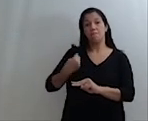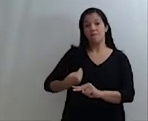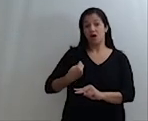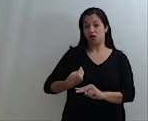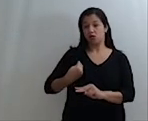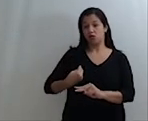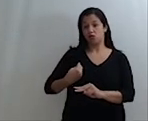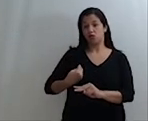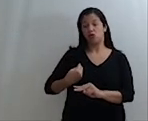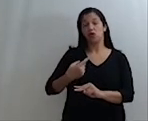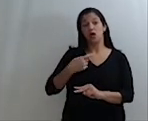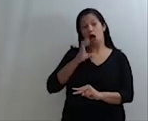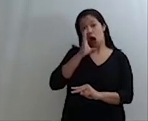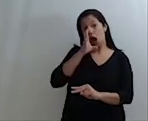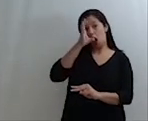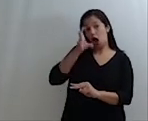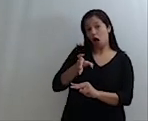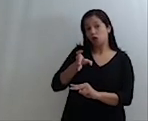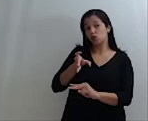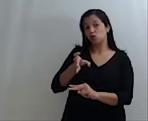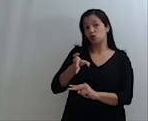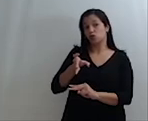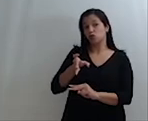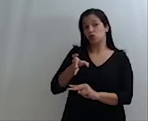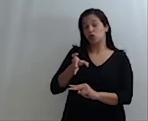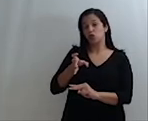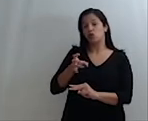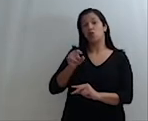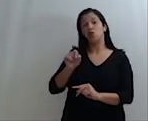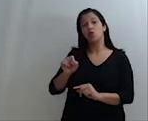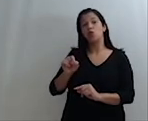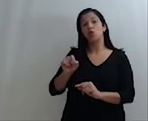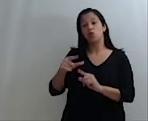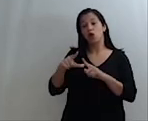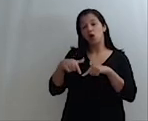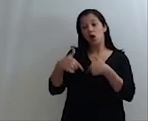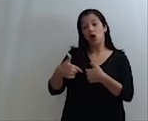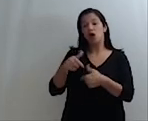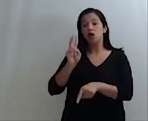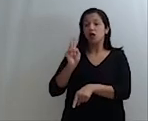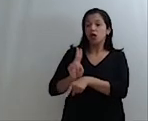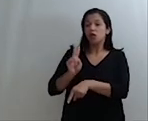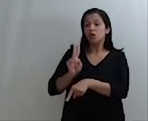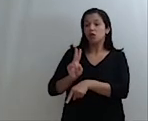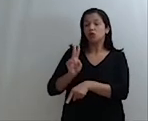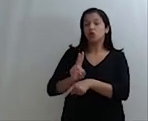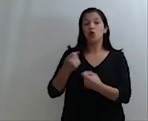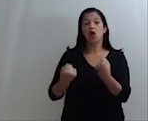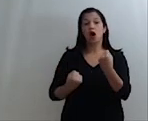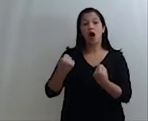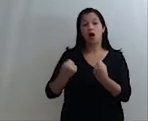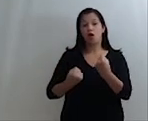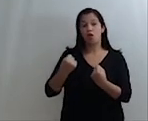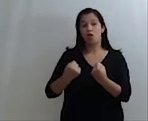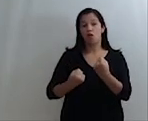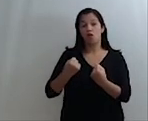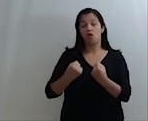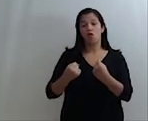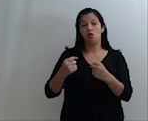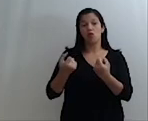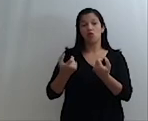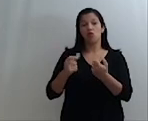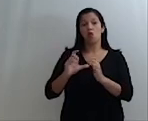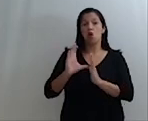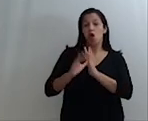imputa a esse paciente exclusivamente a conduta de emprestar o carro que foi utilizado eh no